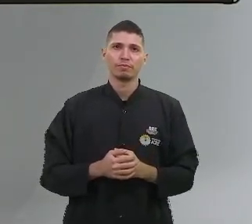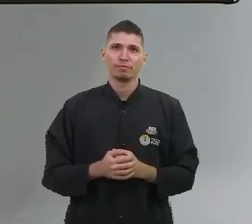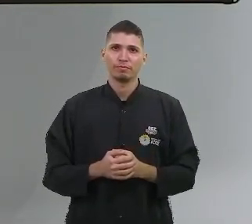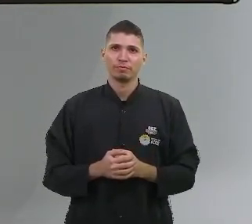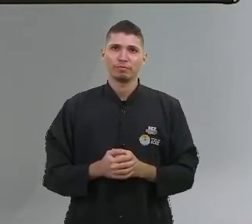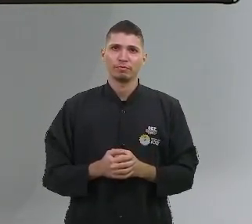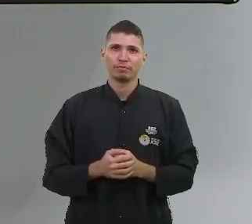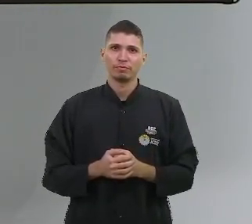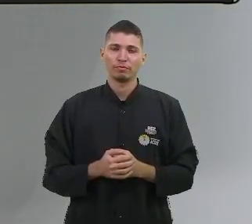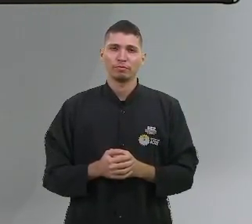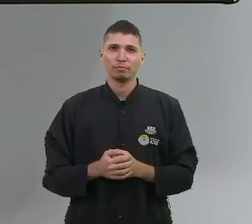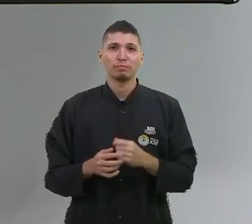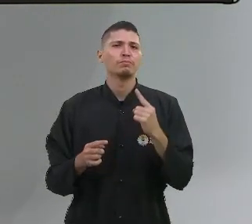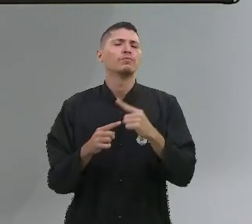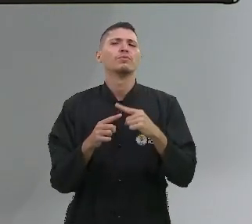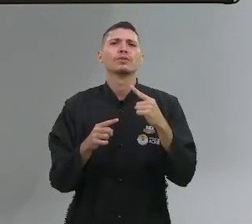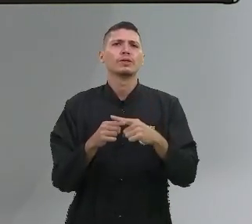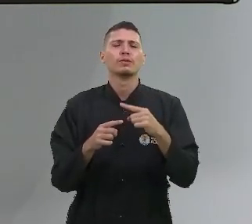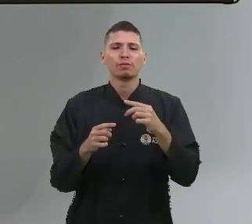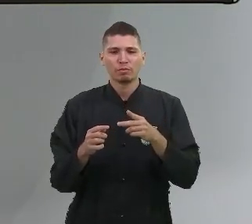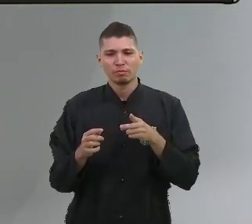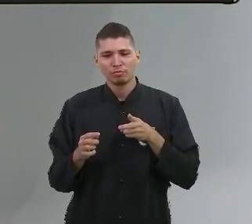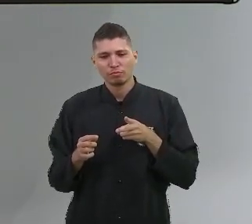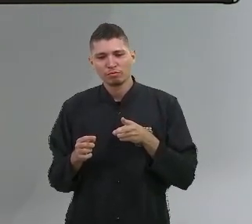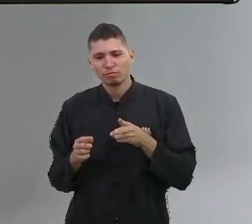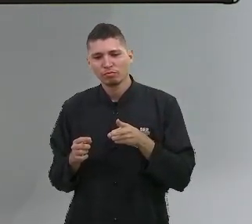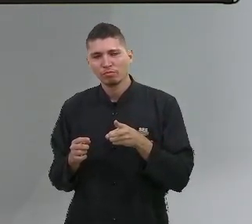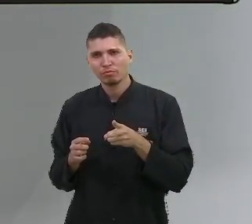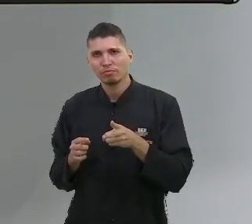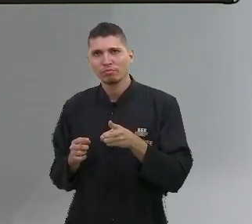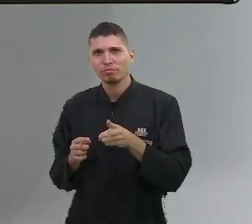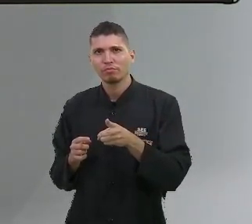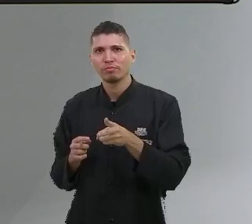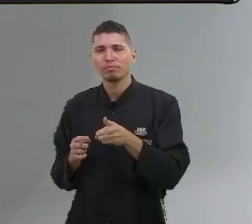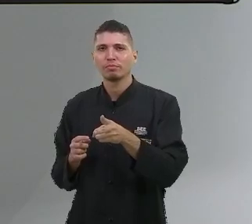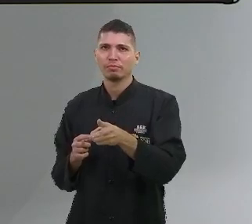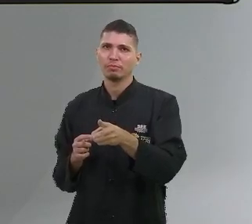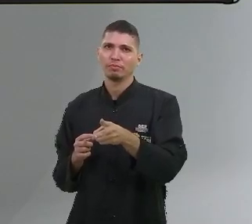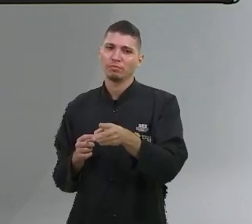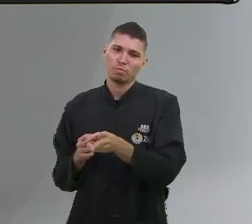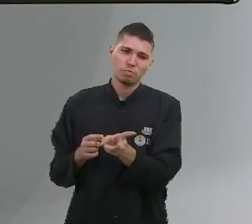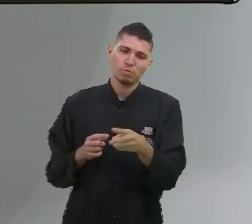uniforme, tá? Por quê? Porque a velocidade vai ser constante.